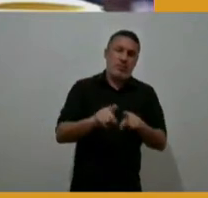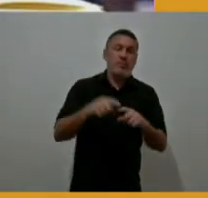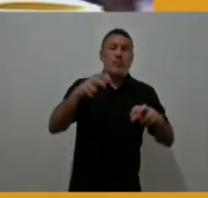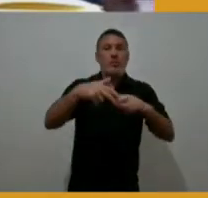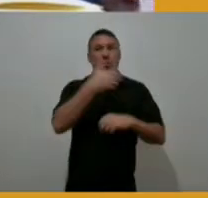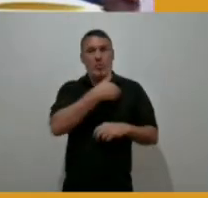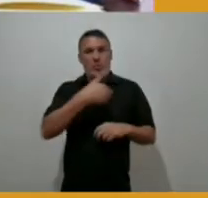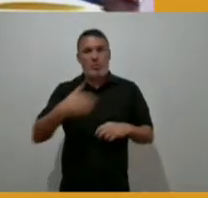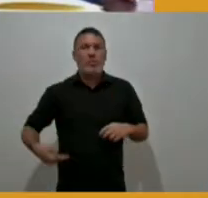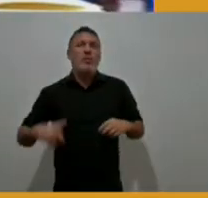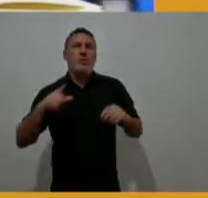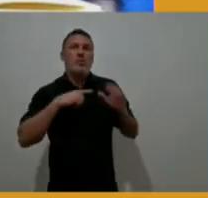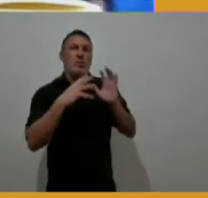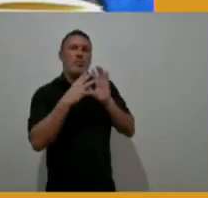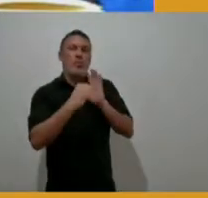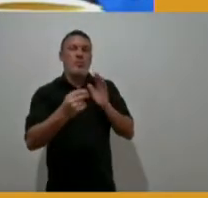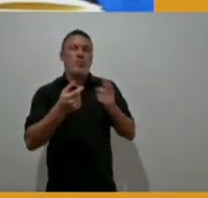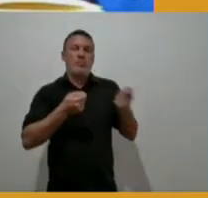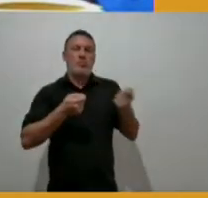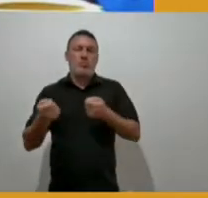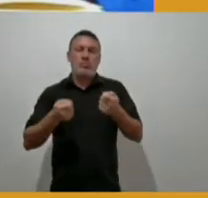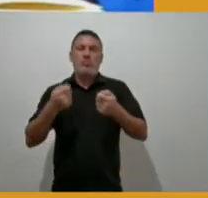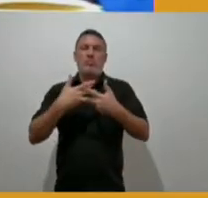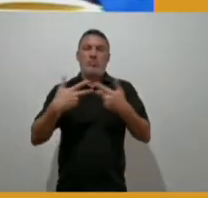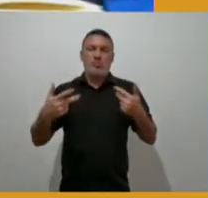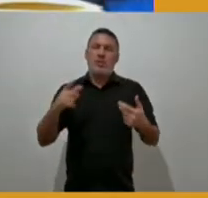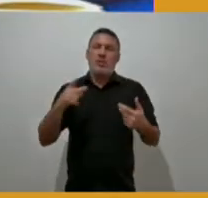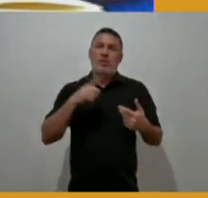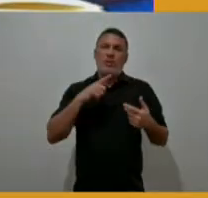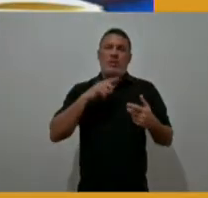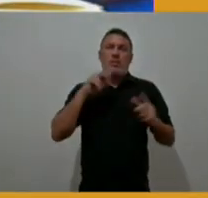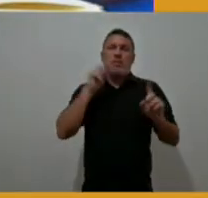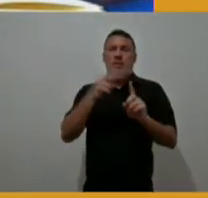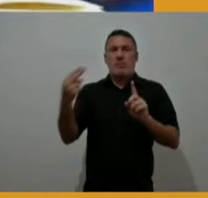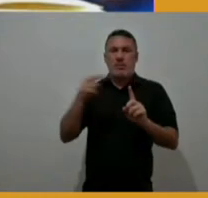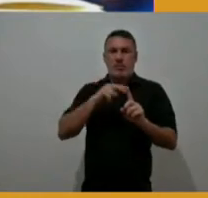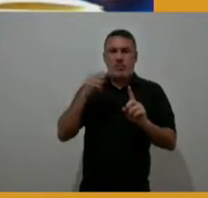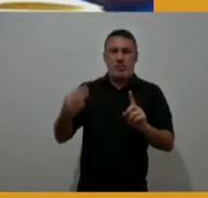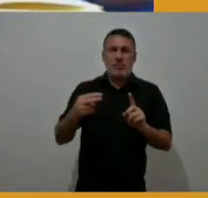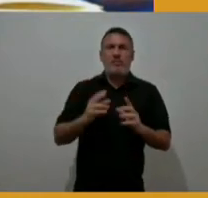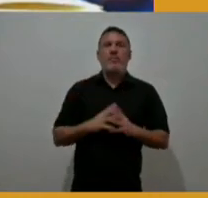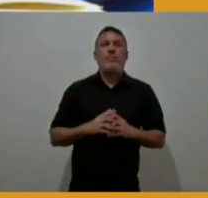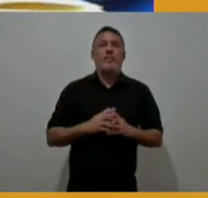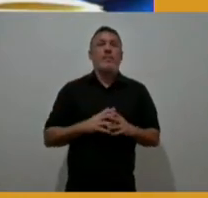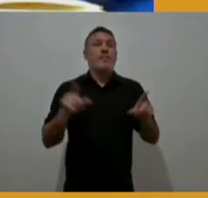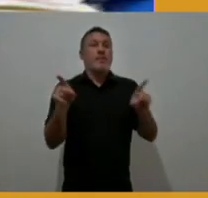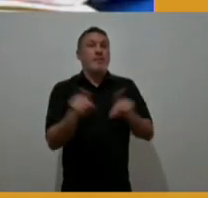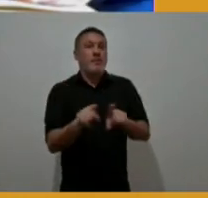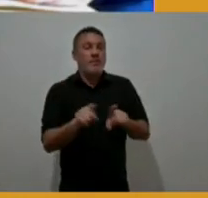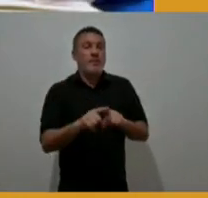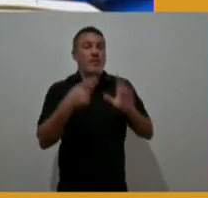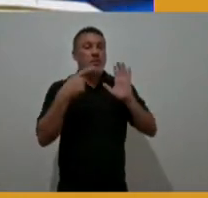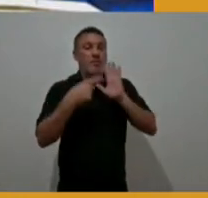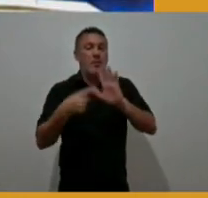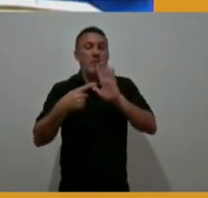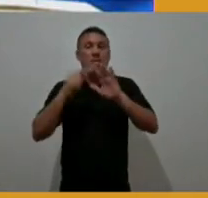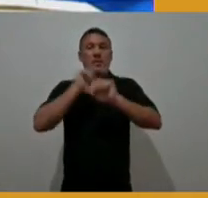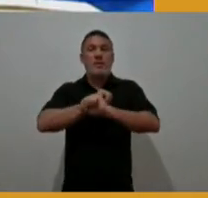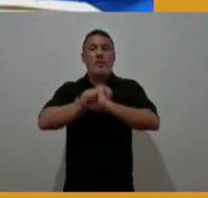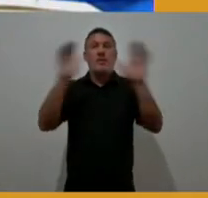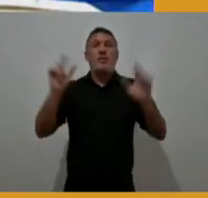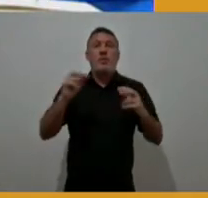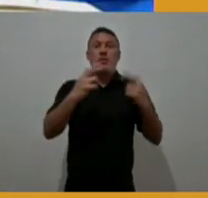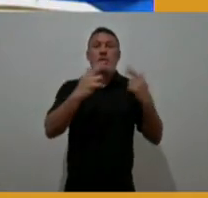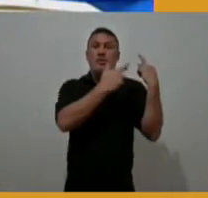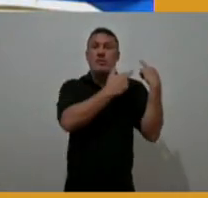que é o Realiza Mais, que trabalha com essa perspectiva. E nós temos que demonstrar claramente a responsabilidade com o uso dos